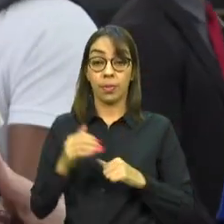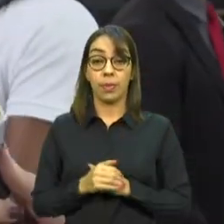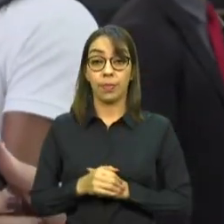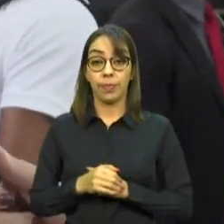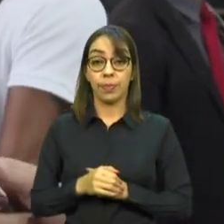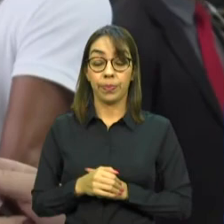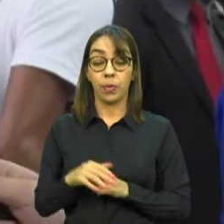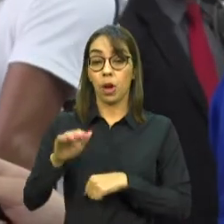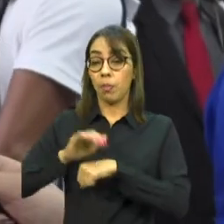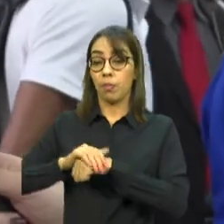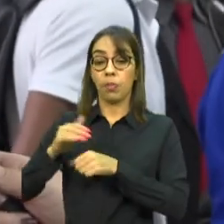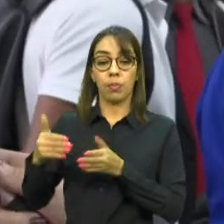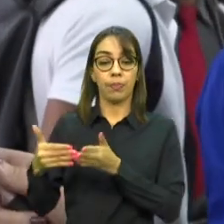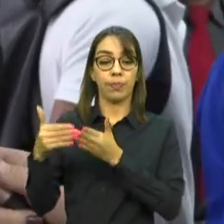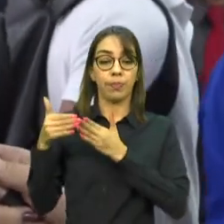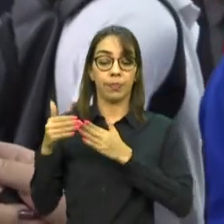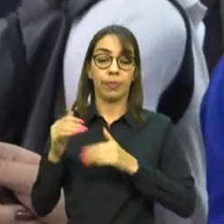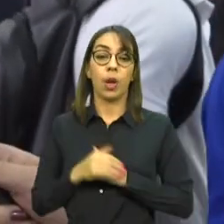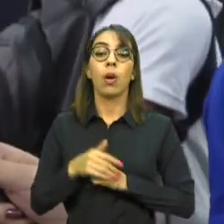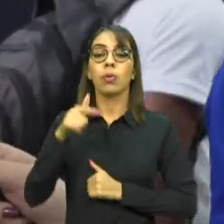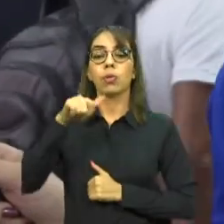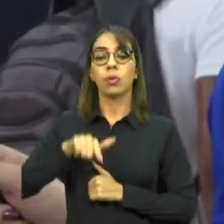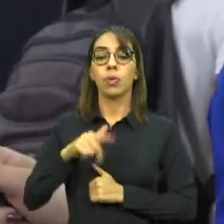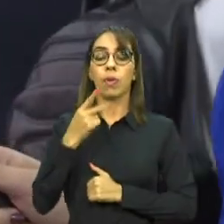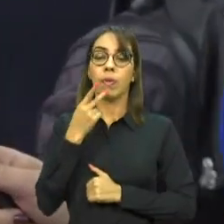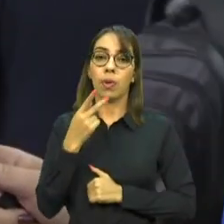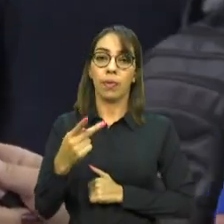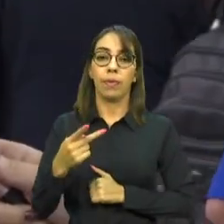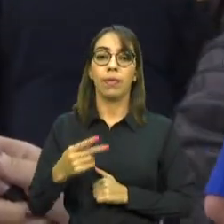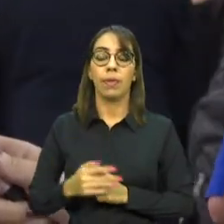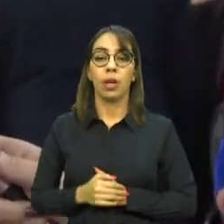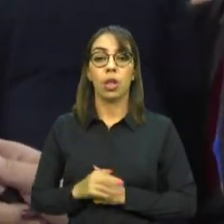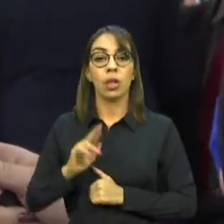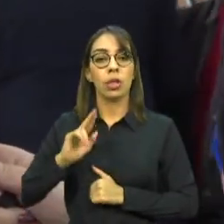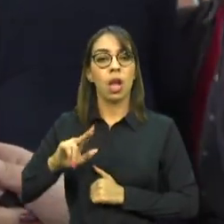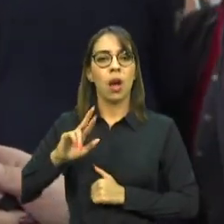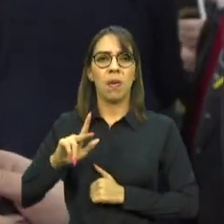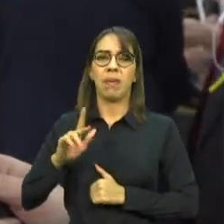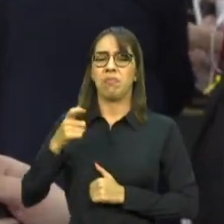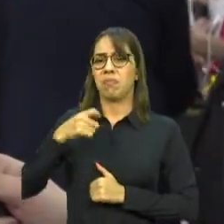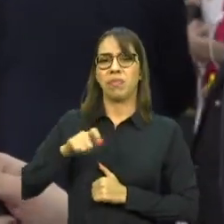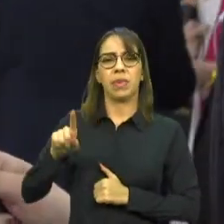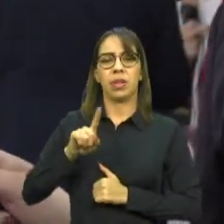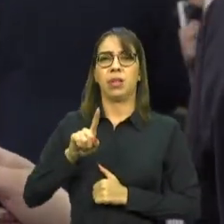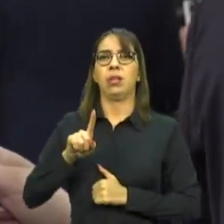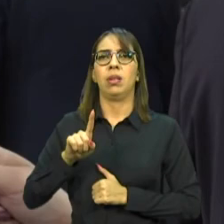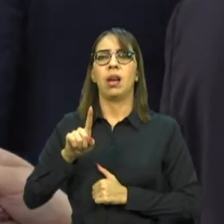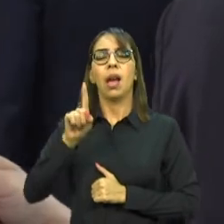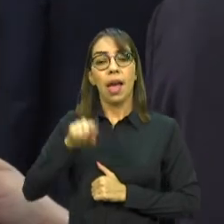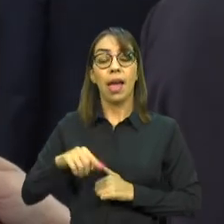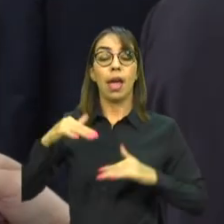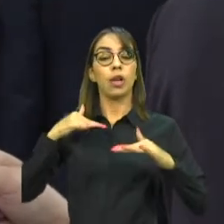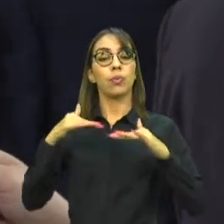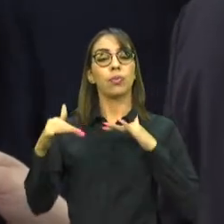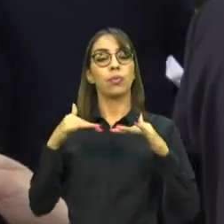Então, friso mais uma vez, não é interessante repetir, hoje será extremamente dinâmica